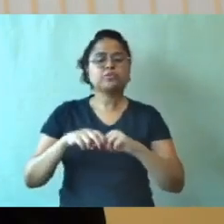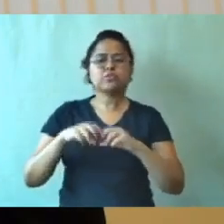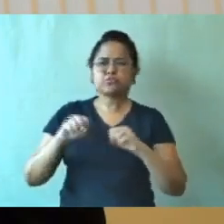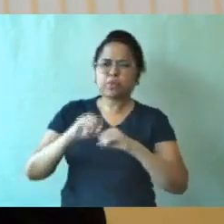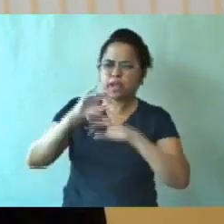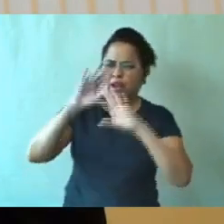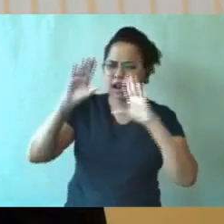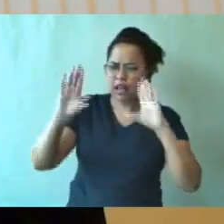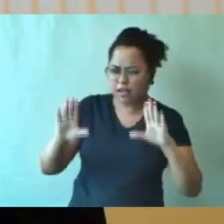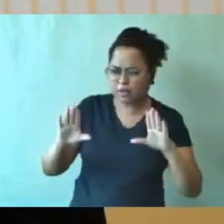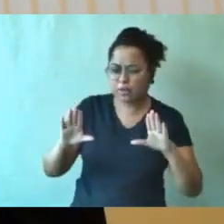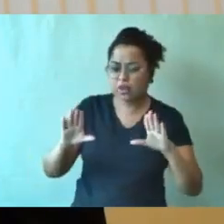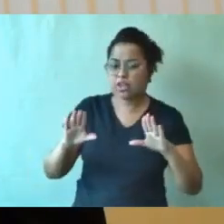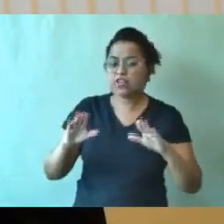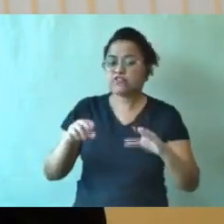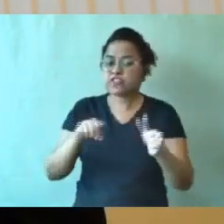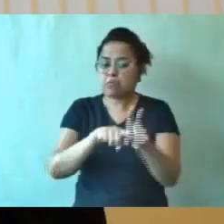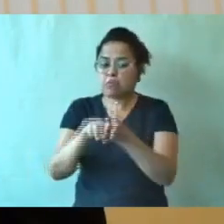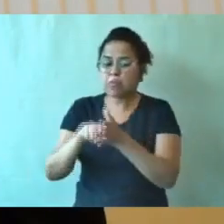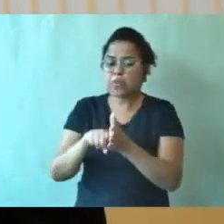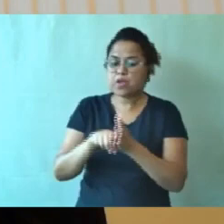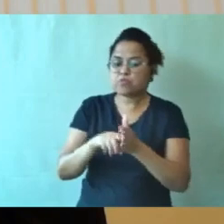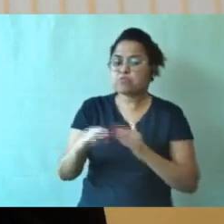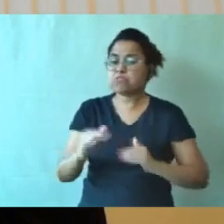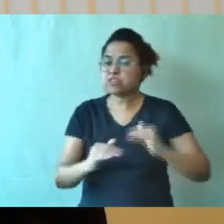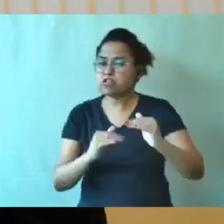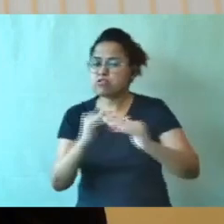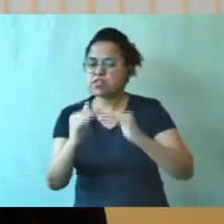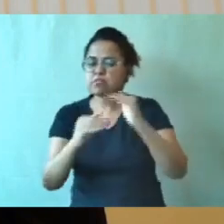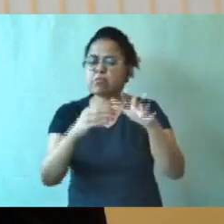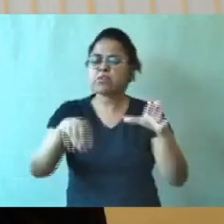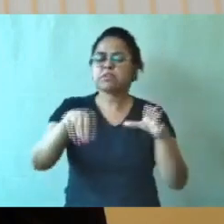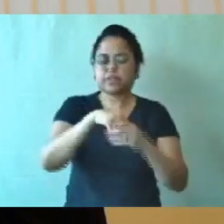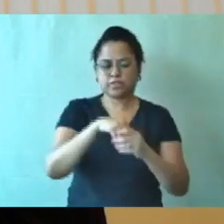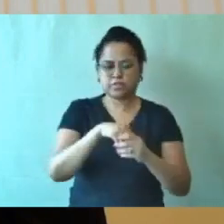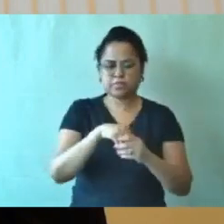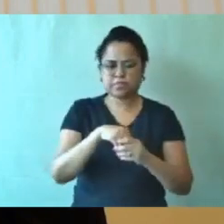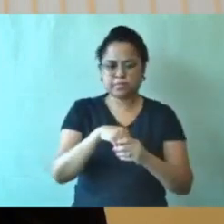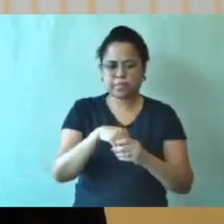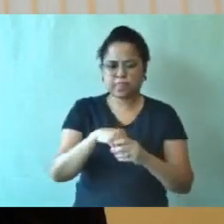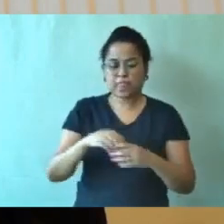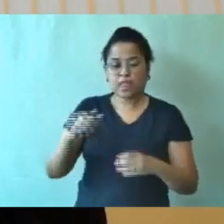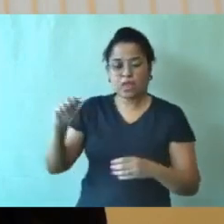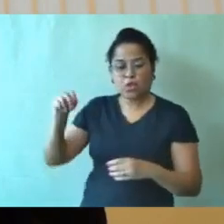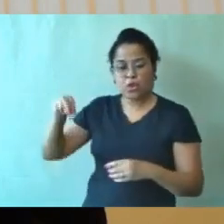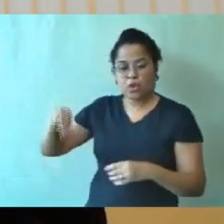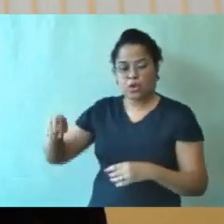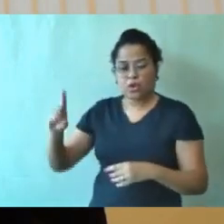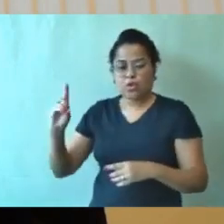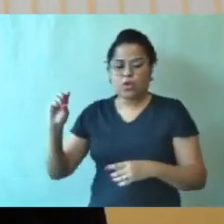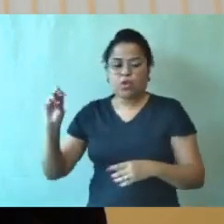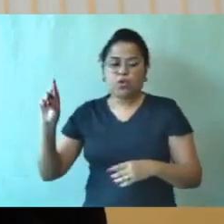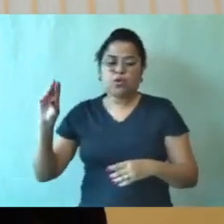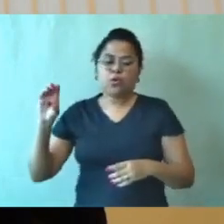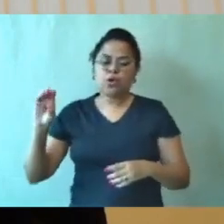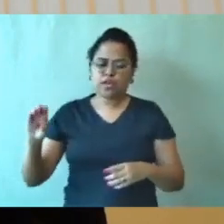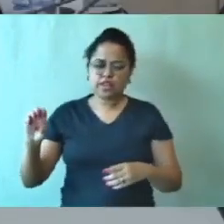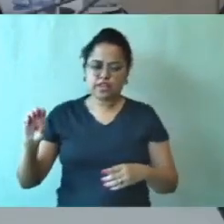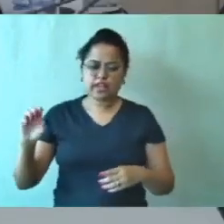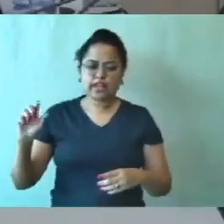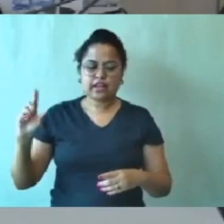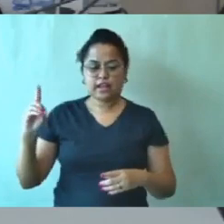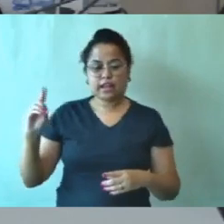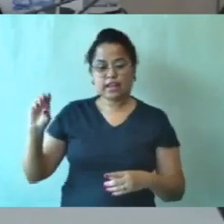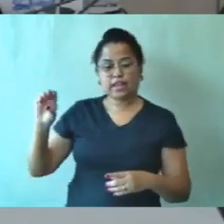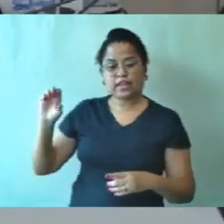em cima desse processo. O André Dantas, superintendente da SUMOB, alegou que só